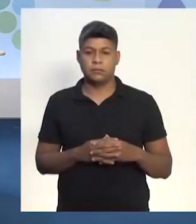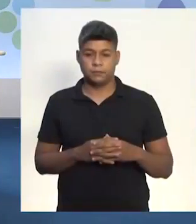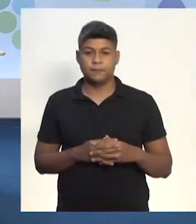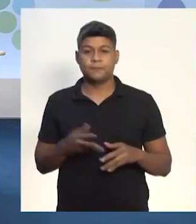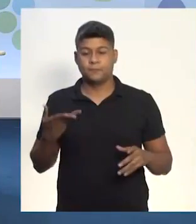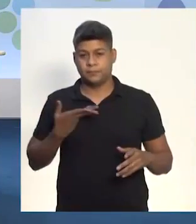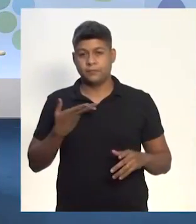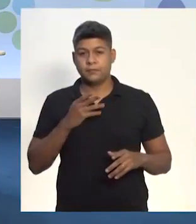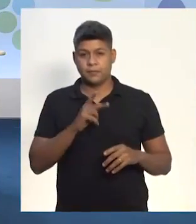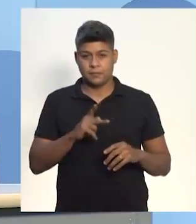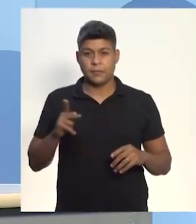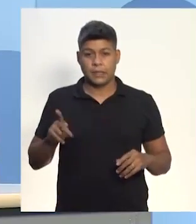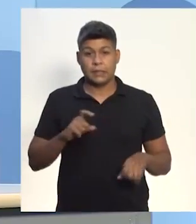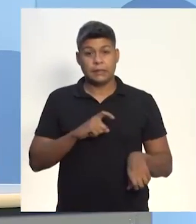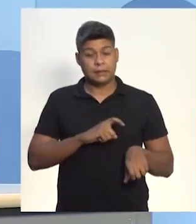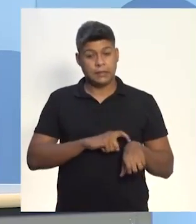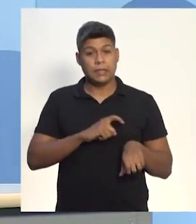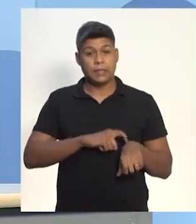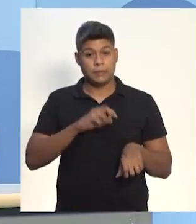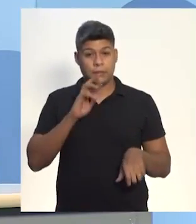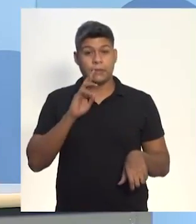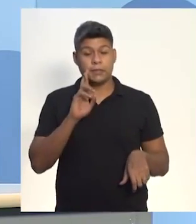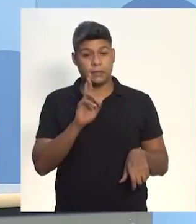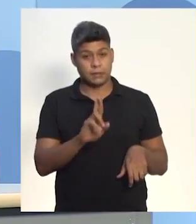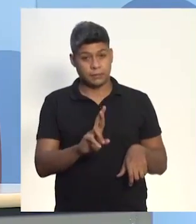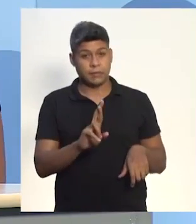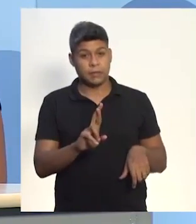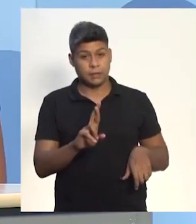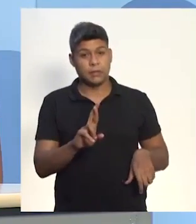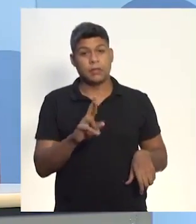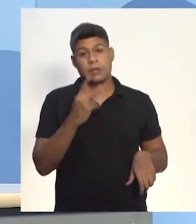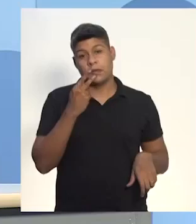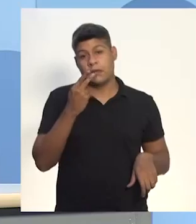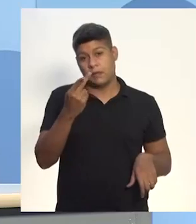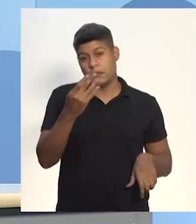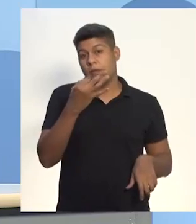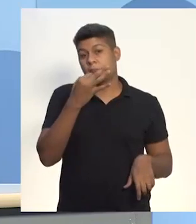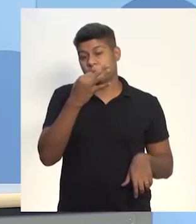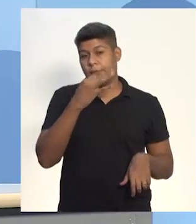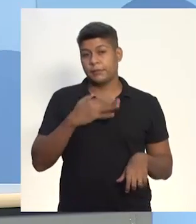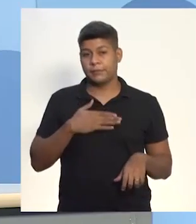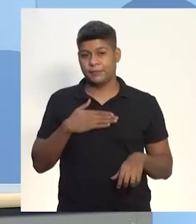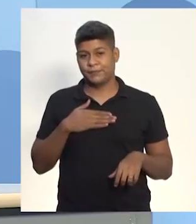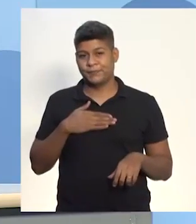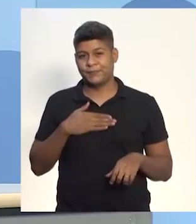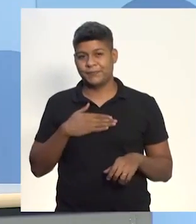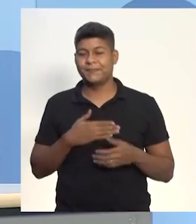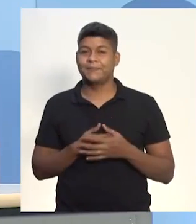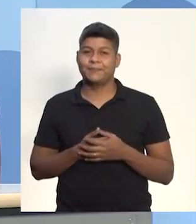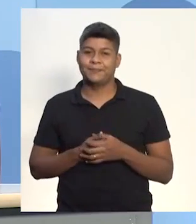Colegas professores, ainda dá tempo de responder. Enquanto isso, eu vou falar a minha opinião, Maria Fernanda.